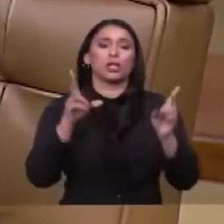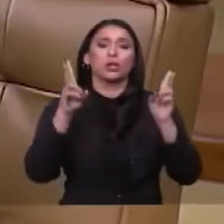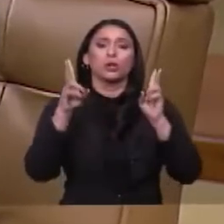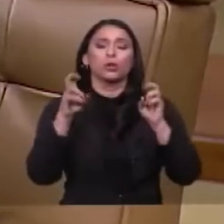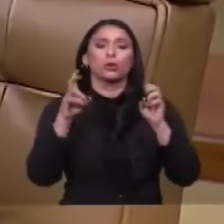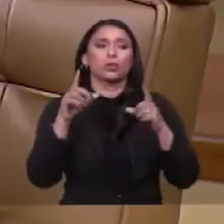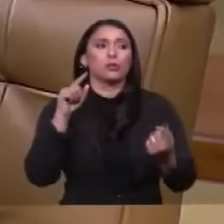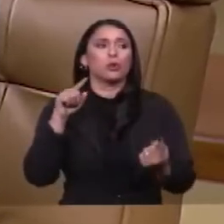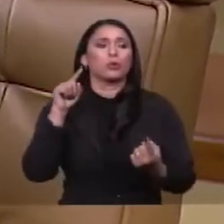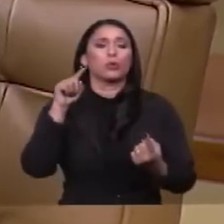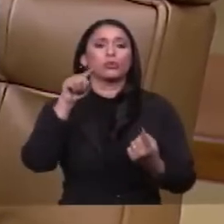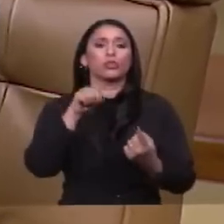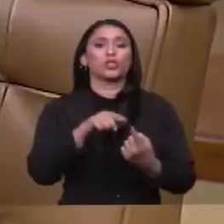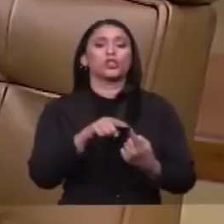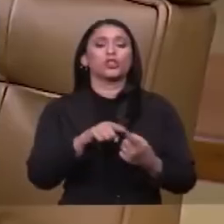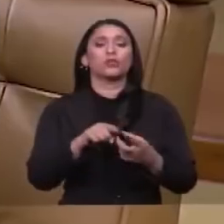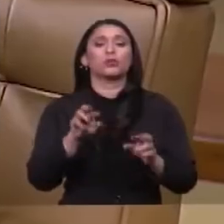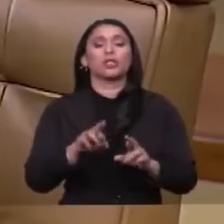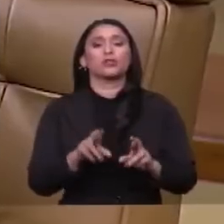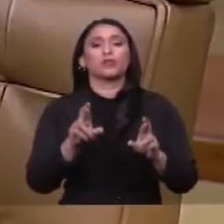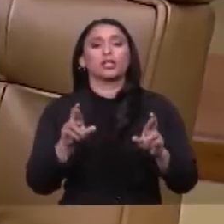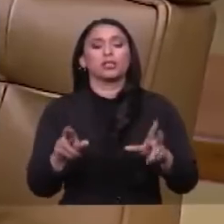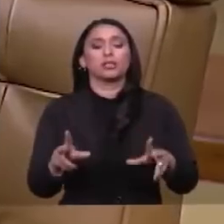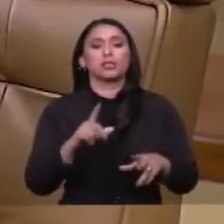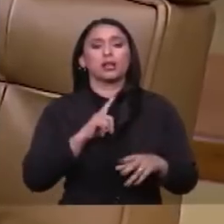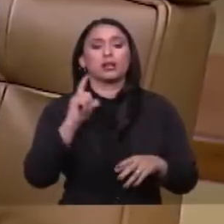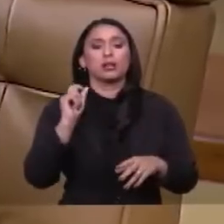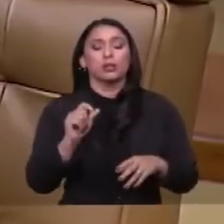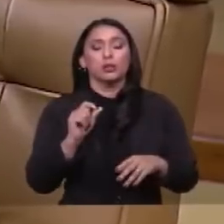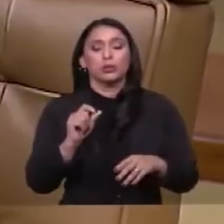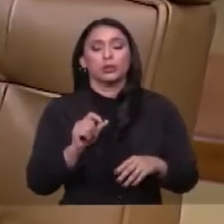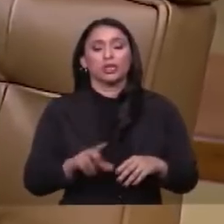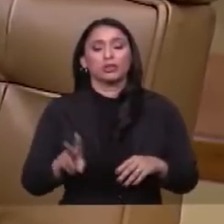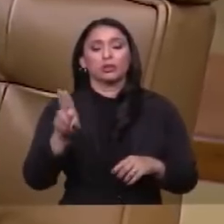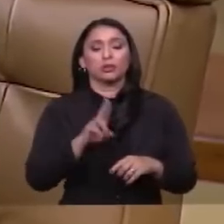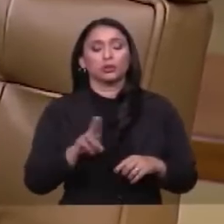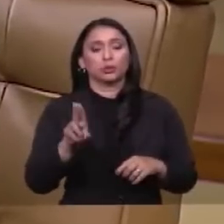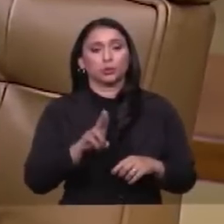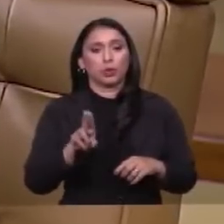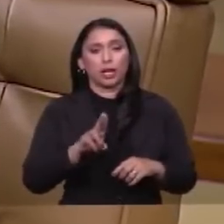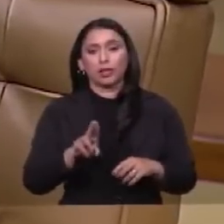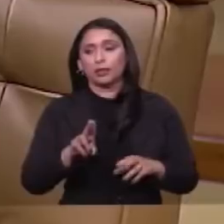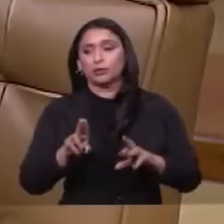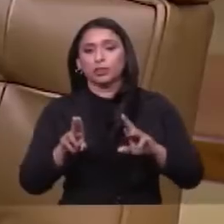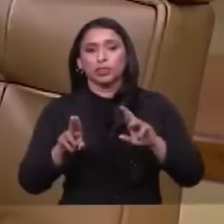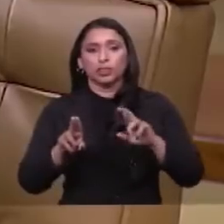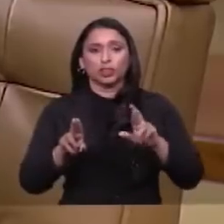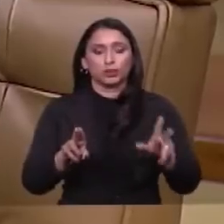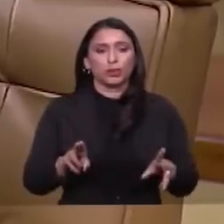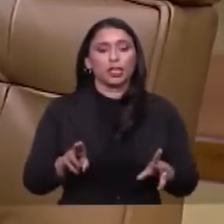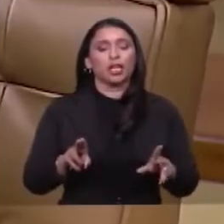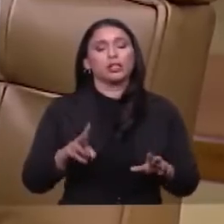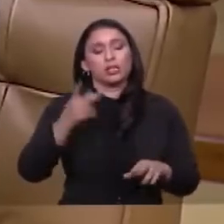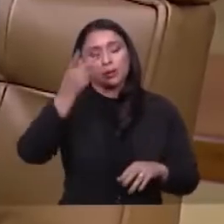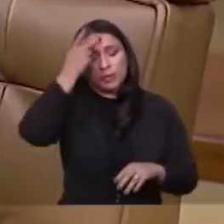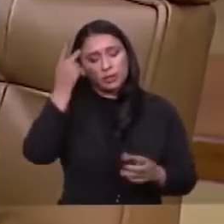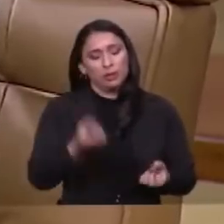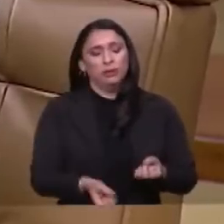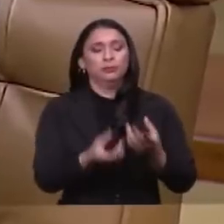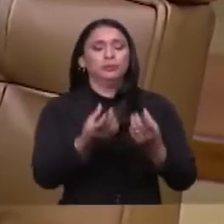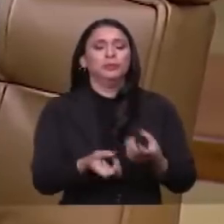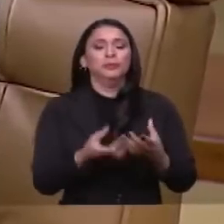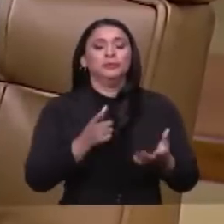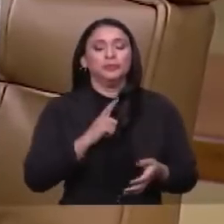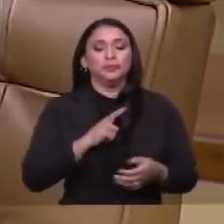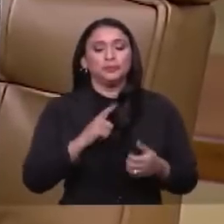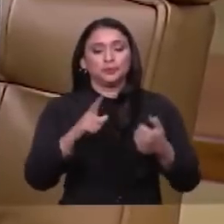relativamente objetivos para diferenciar na atualidade a situação do usuário e do traficante. Diz o parágrafo 2º do artigo